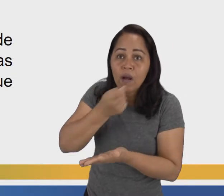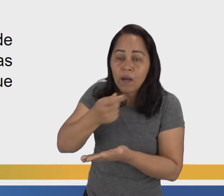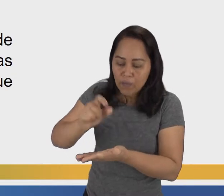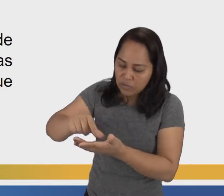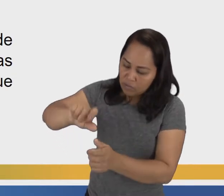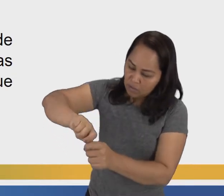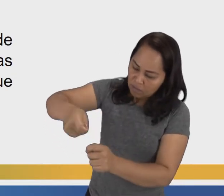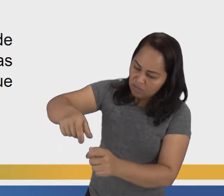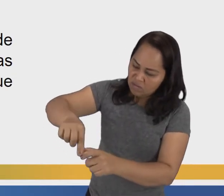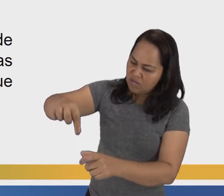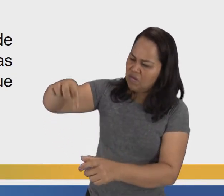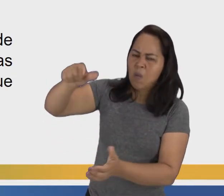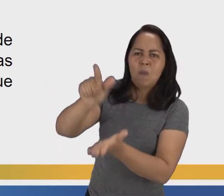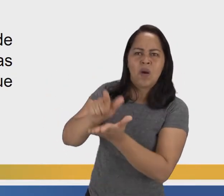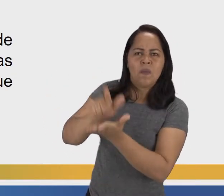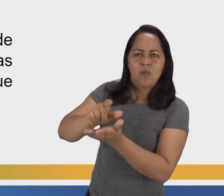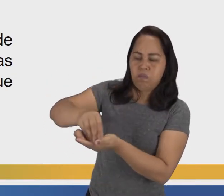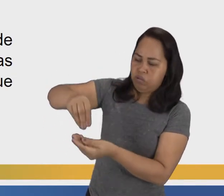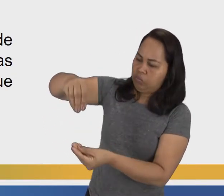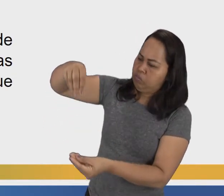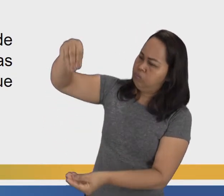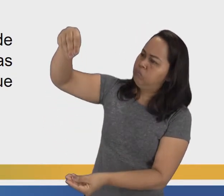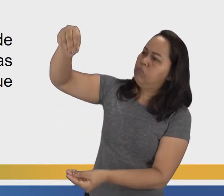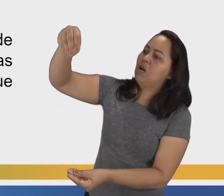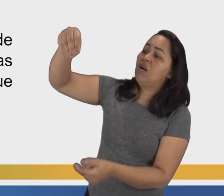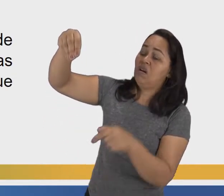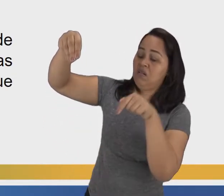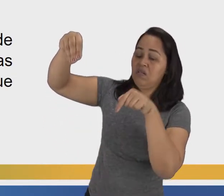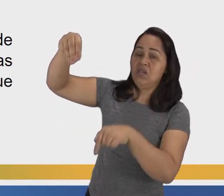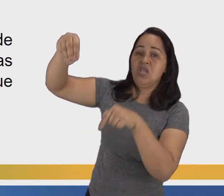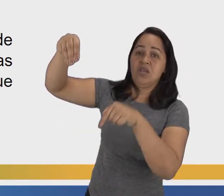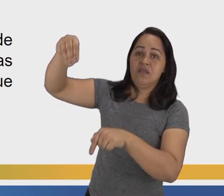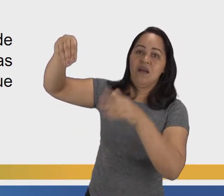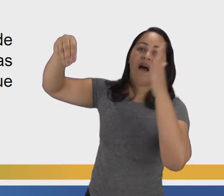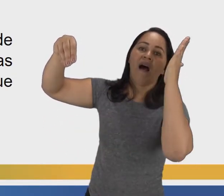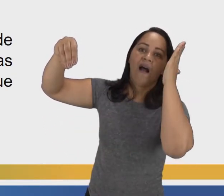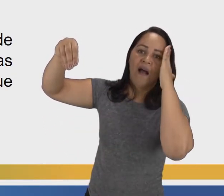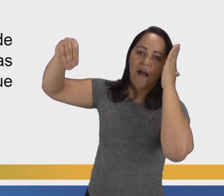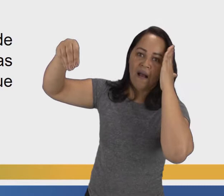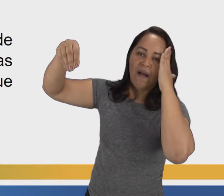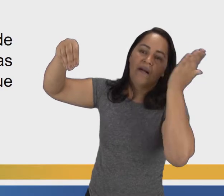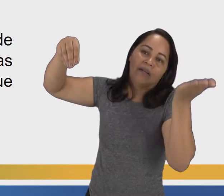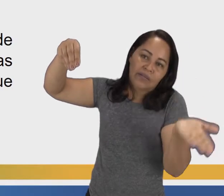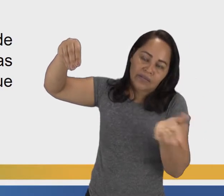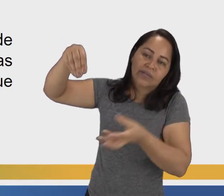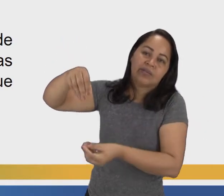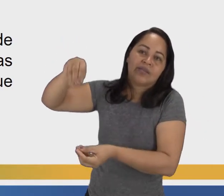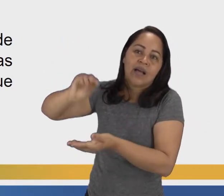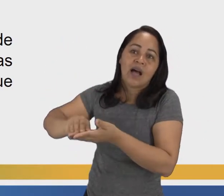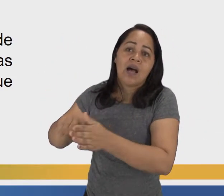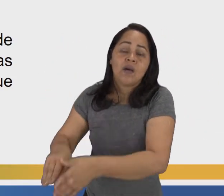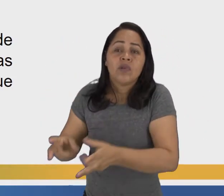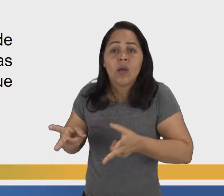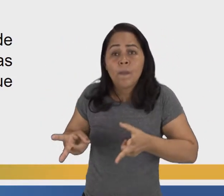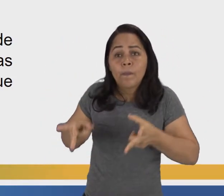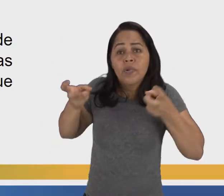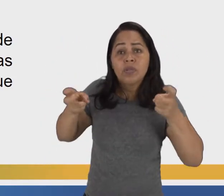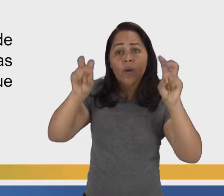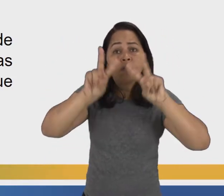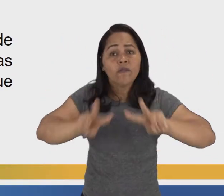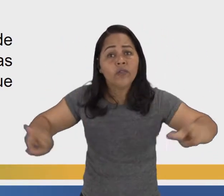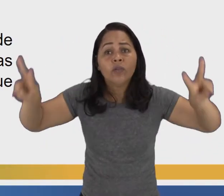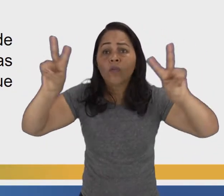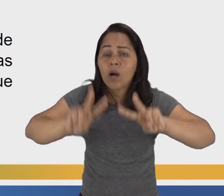Você já viu uma receita médica, já sabe do que ela se trata. Ou seja, essa cognição e essa percepção é quase que